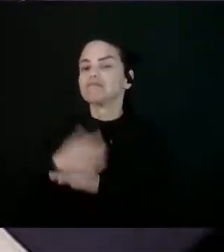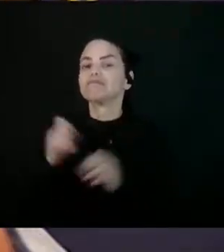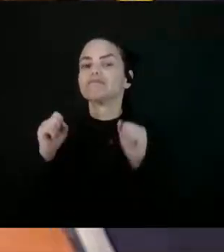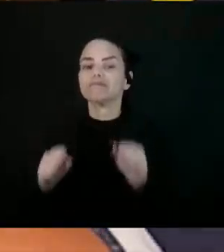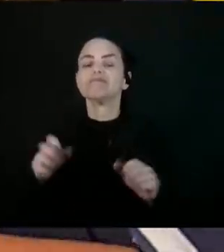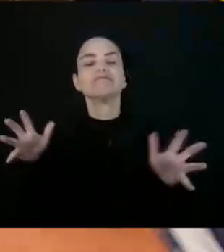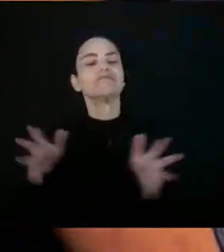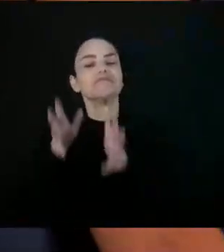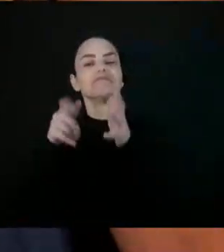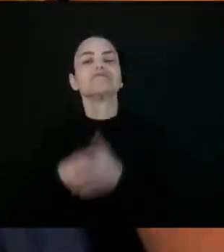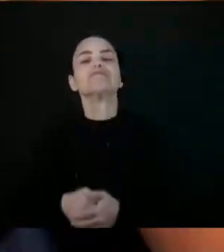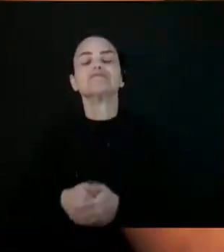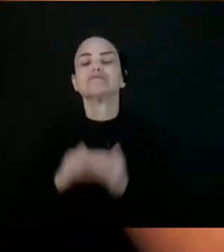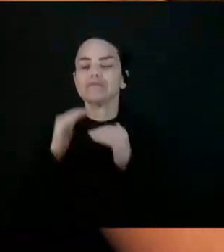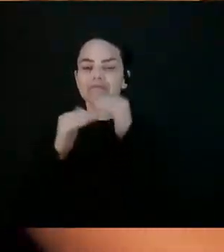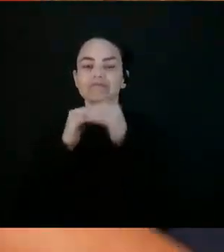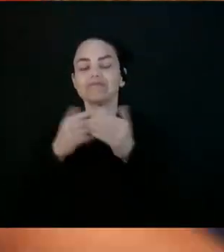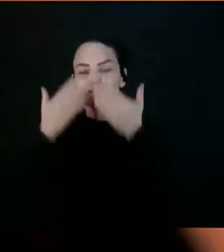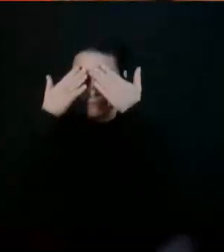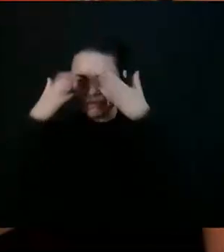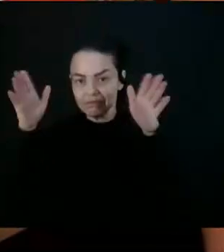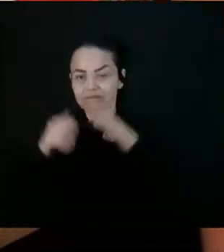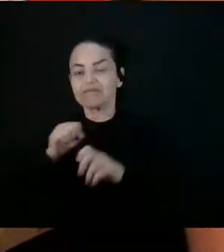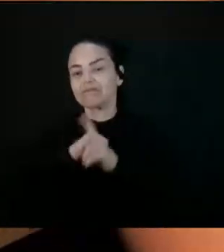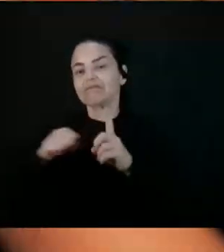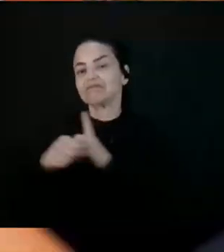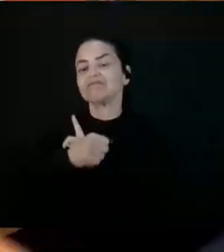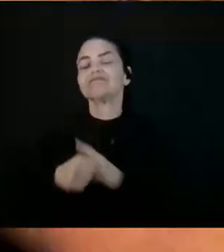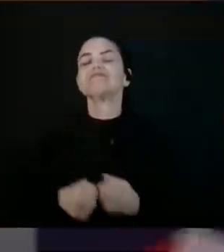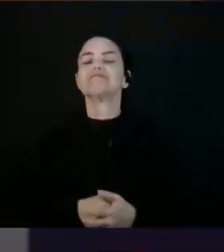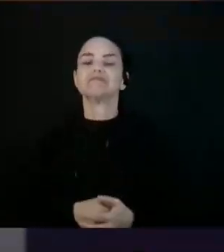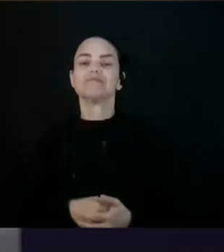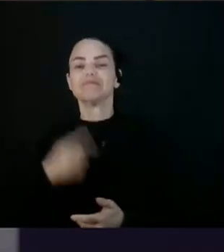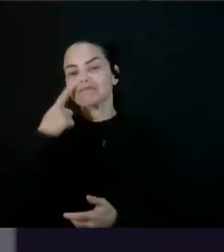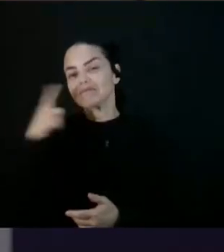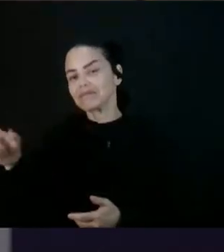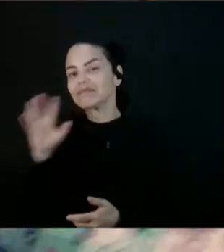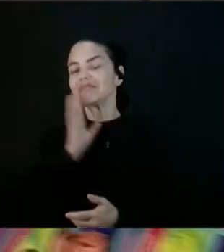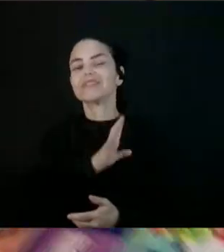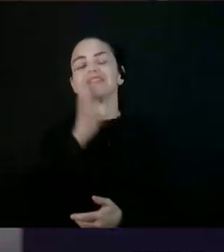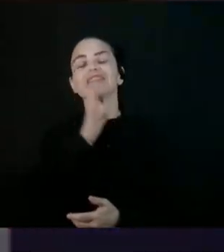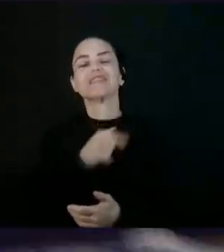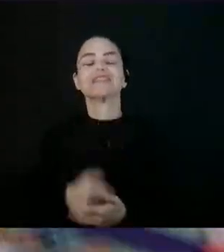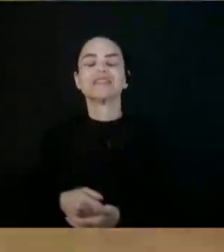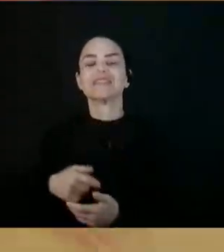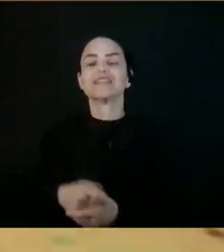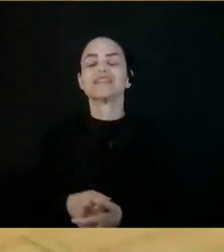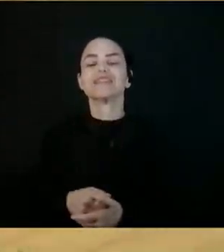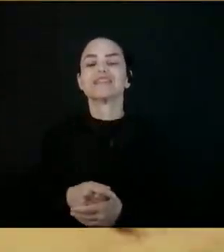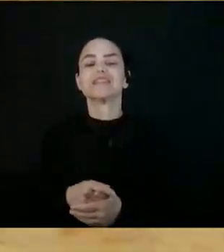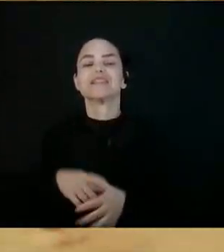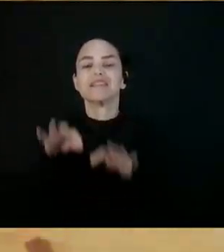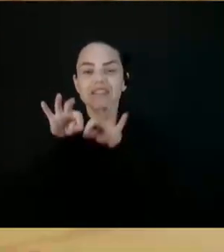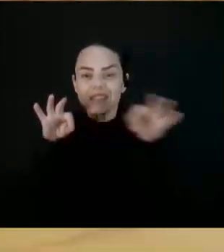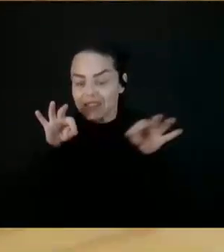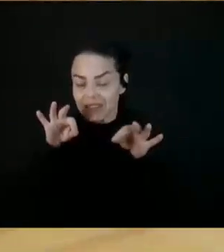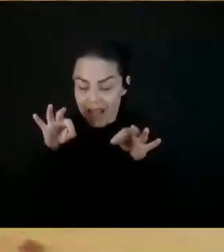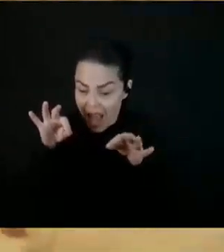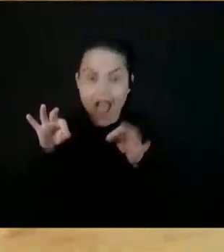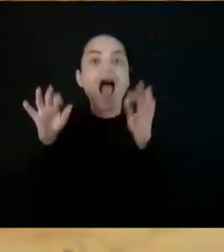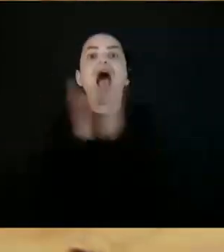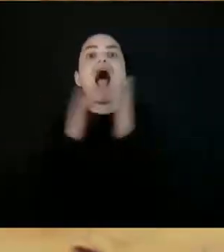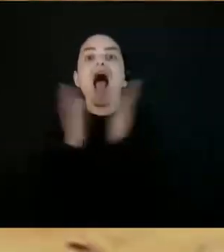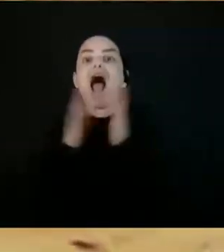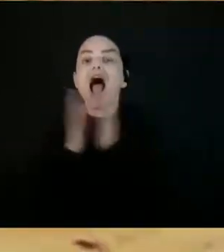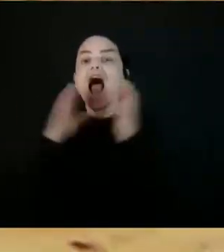para o desenvolvimento social e emocional. Pois é, a expectativa de abrir um pacote, encontrar uma figurinha rara